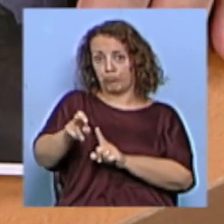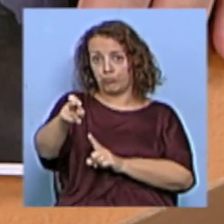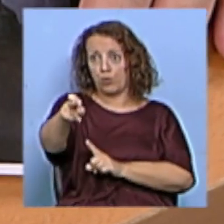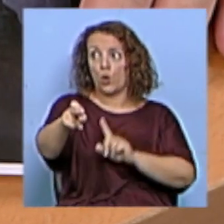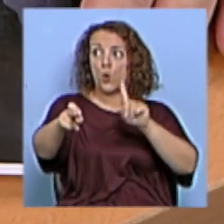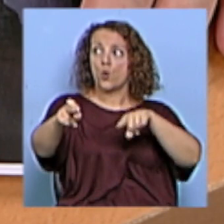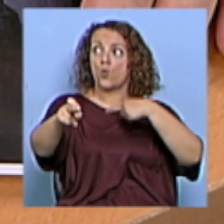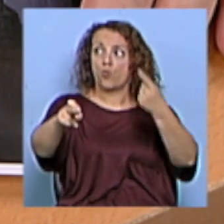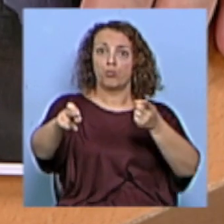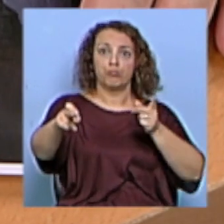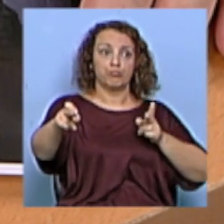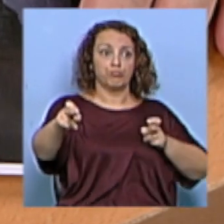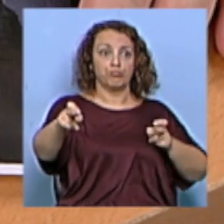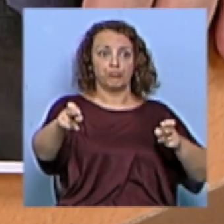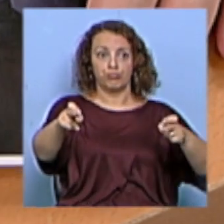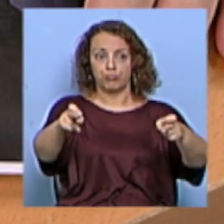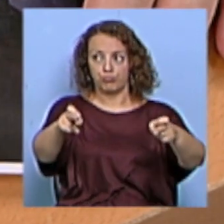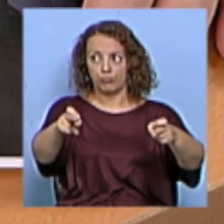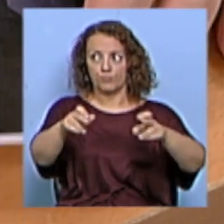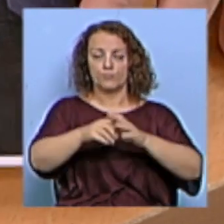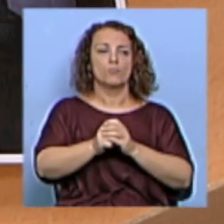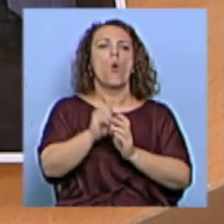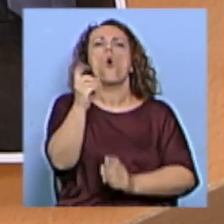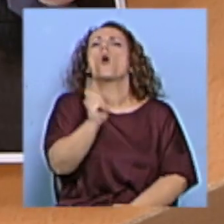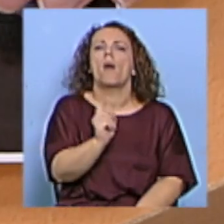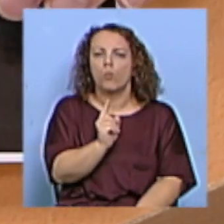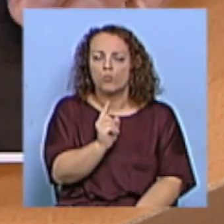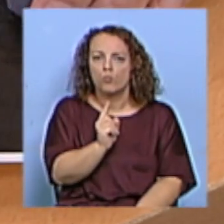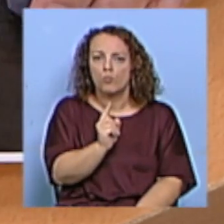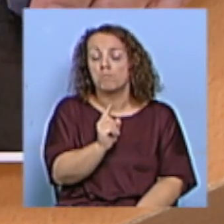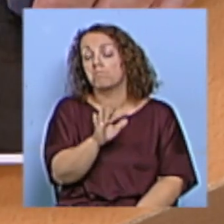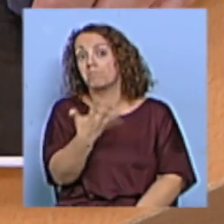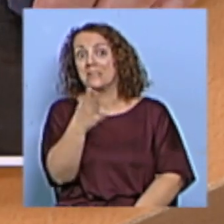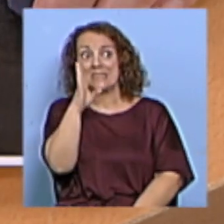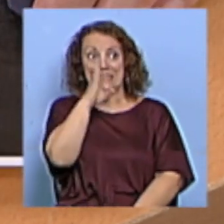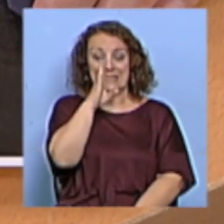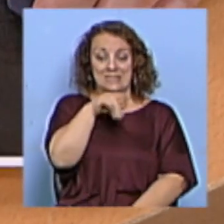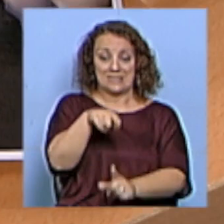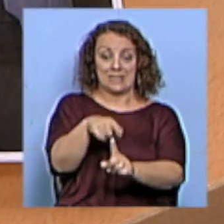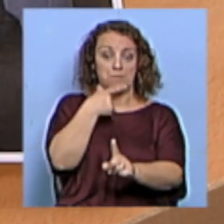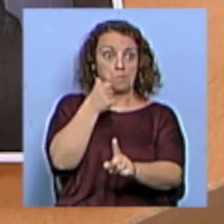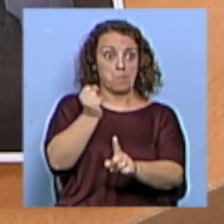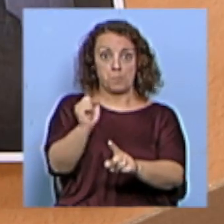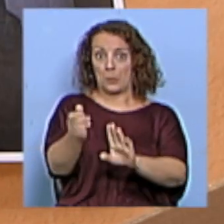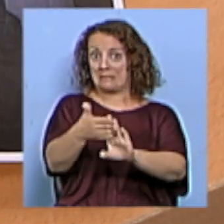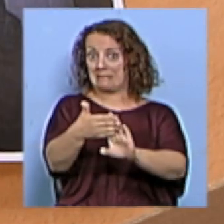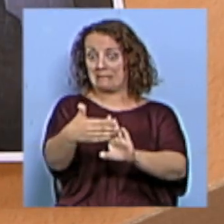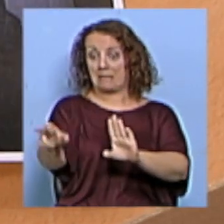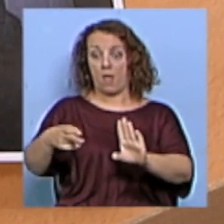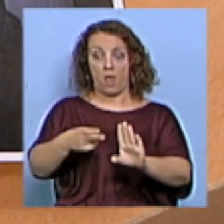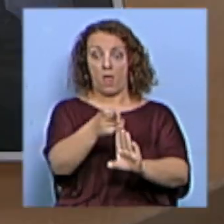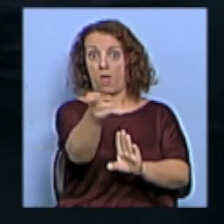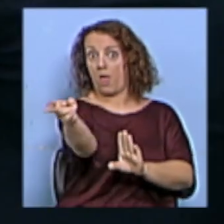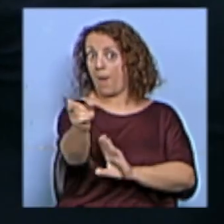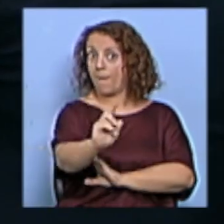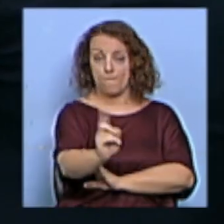e outras pessoas a entrar por aqui. Ou não. Se não houver esta possibilidade de sair, então